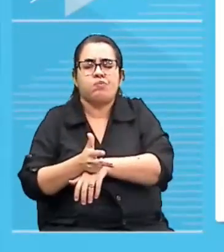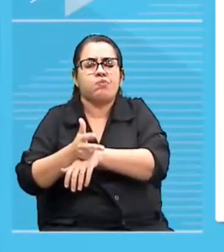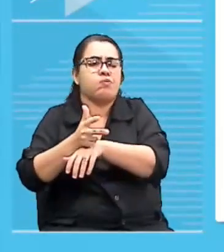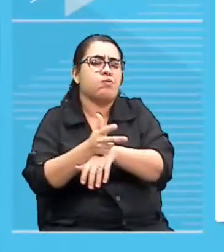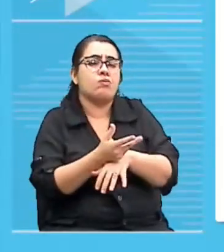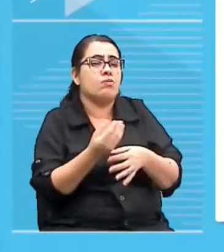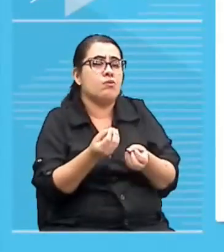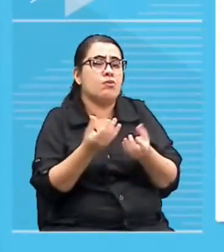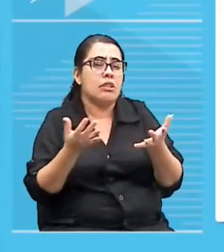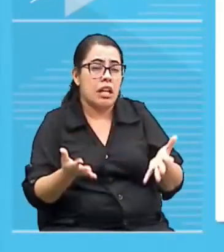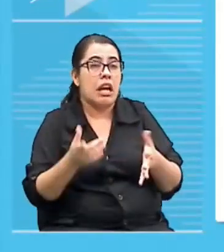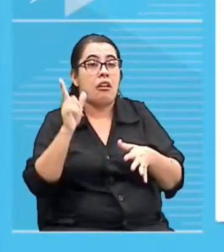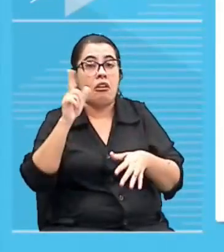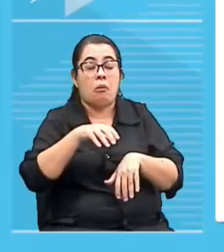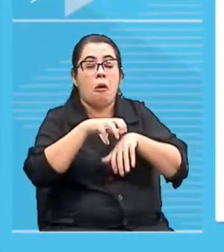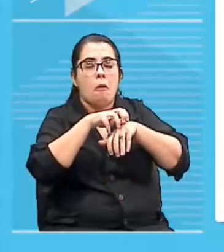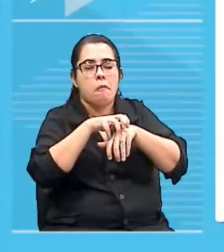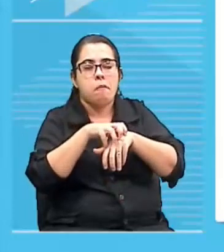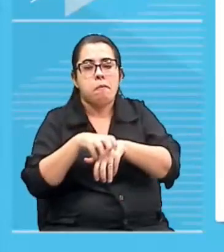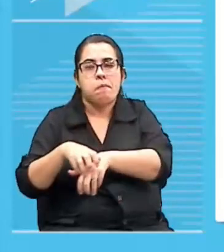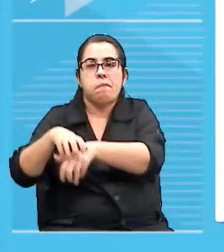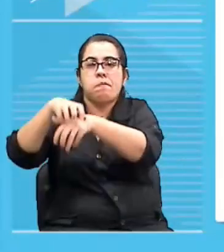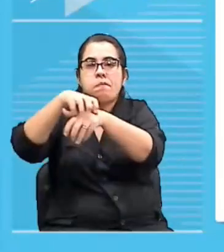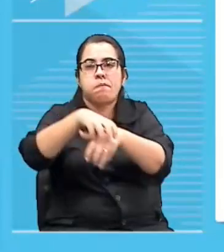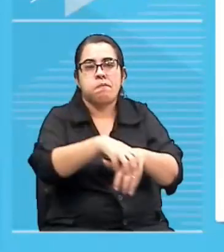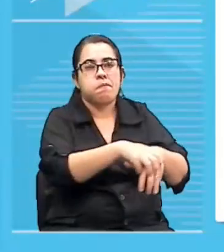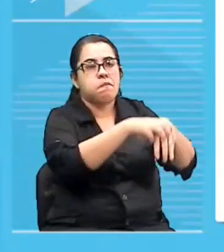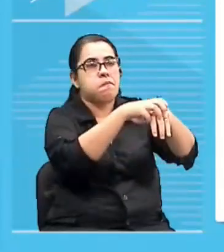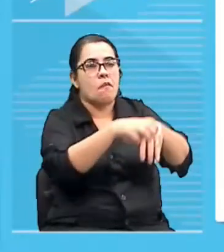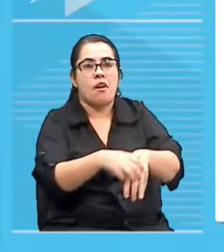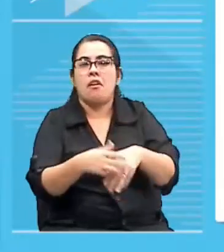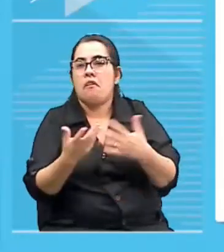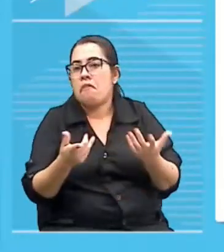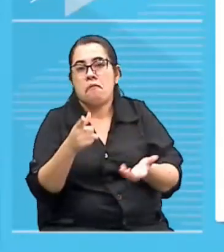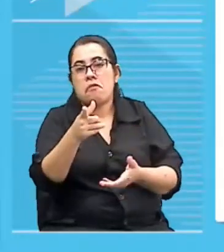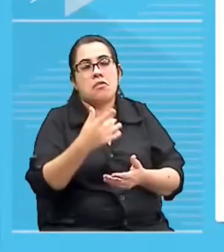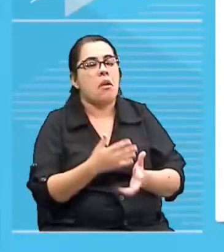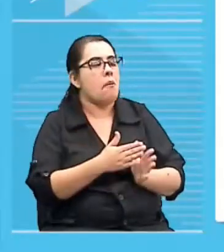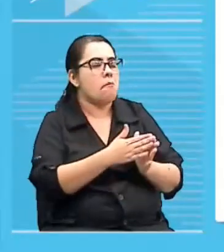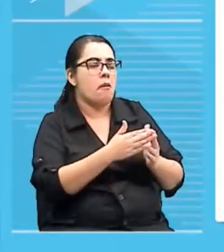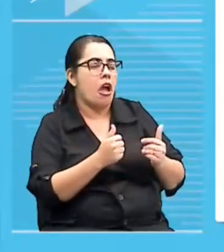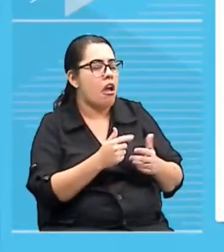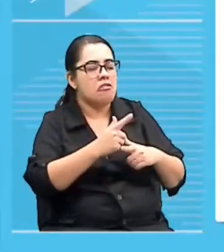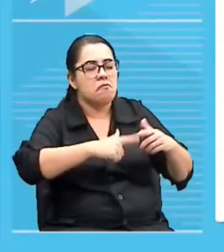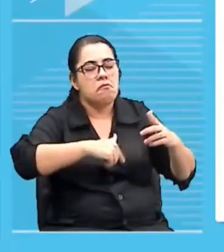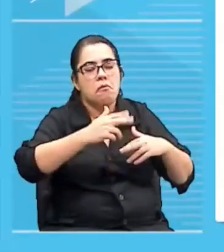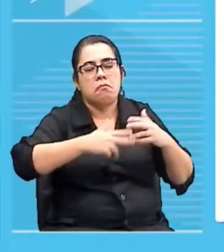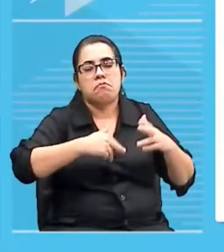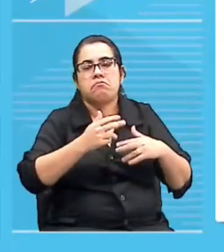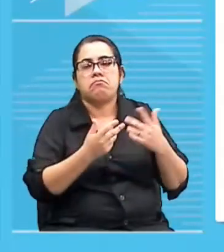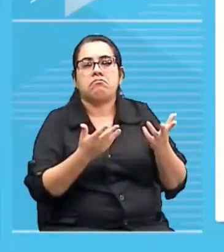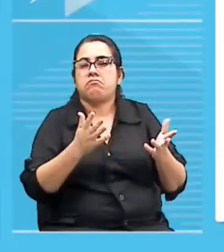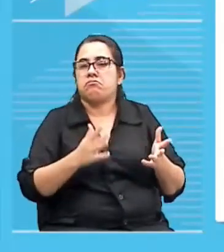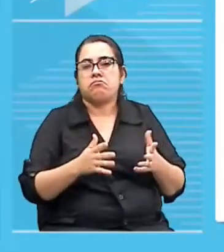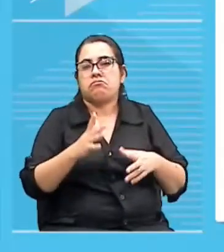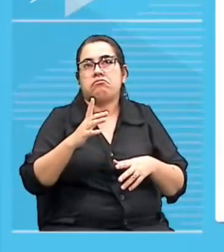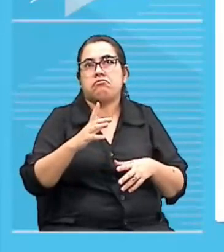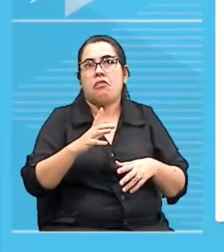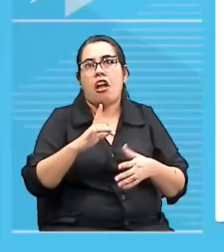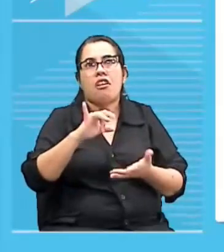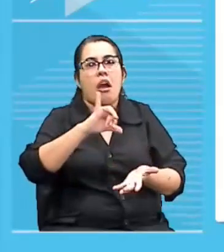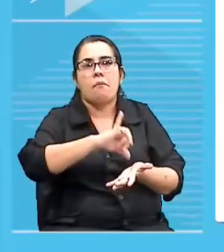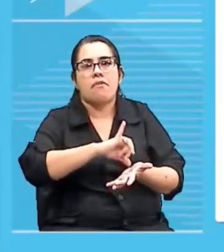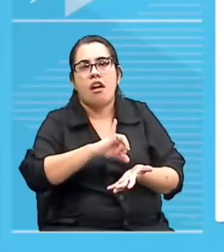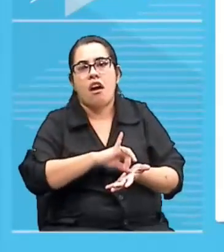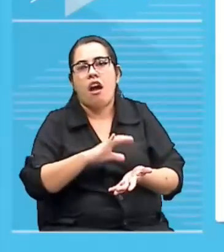como formas de entrega, delivery, certo? Você pede aí o seu produto em grandes capitais,